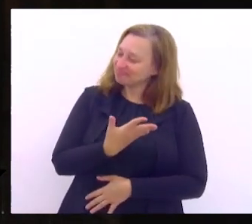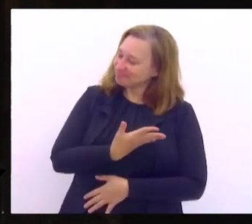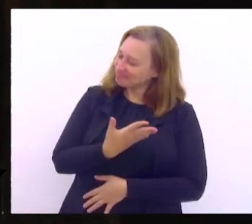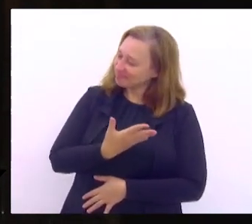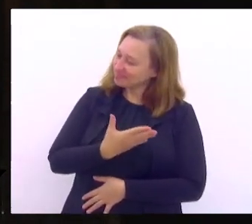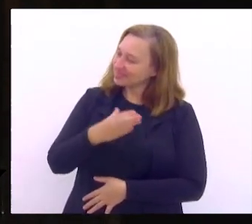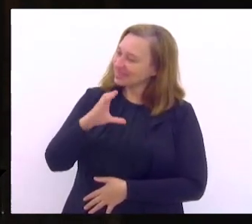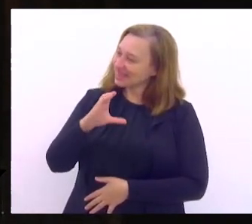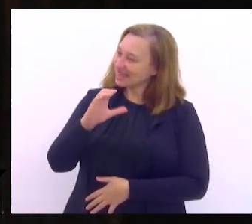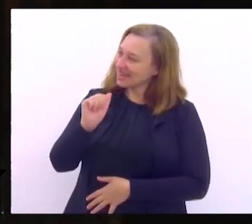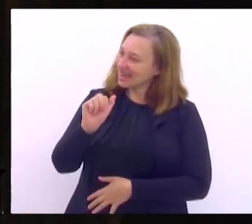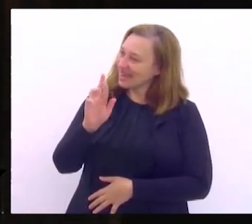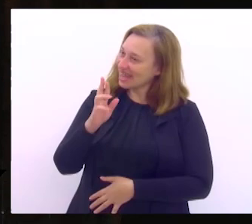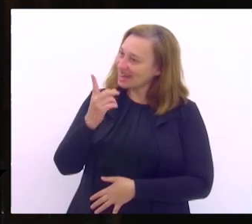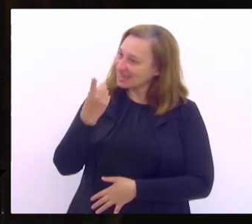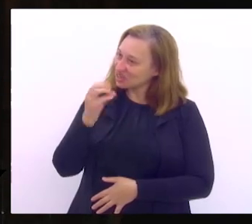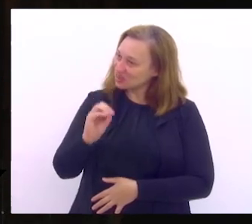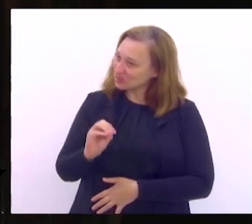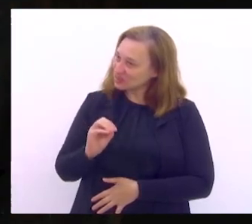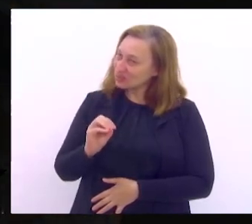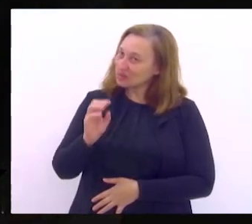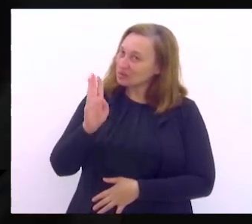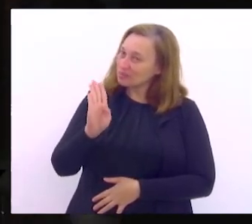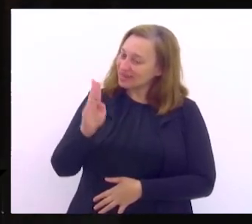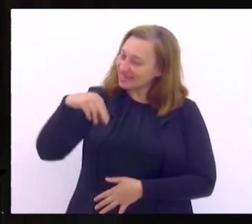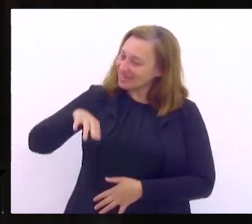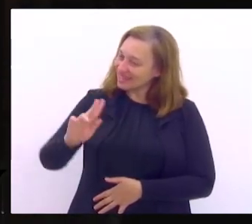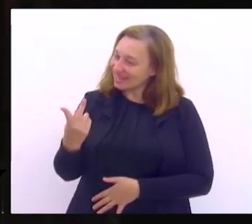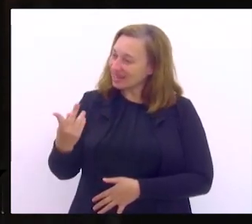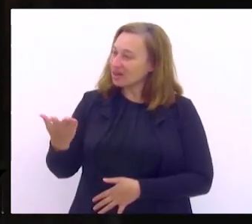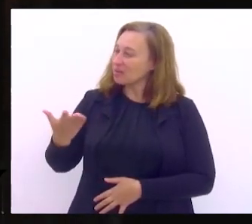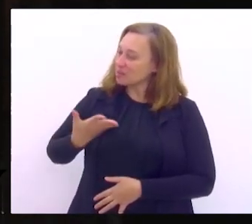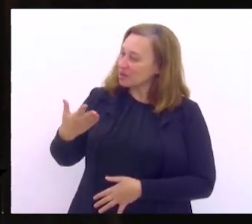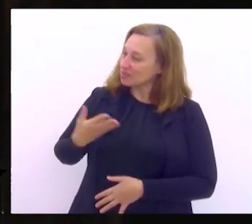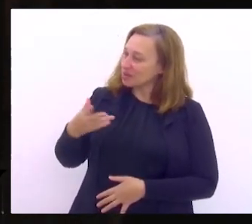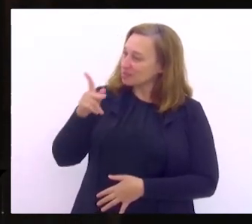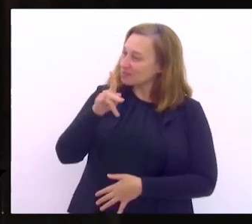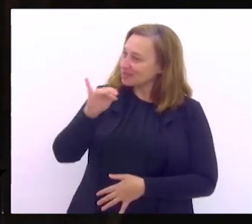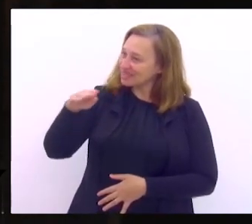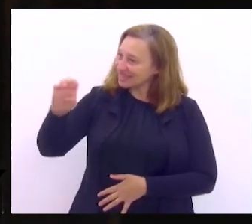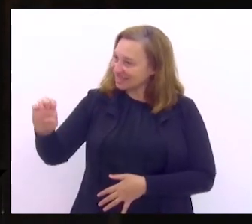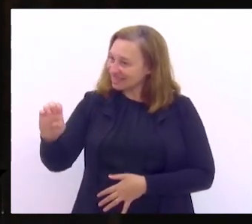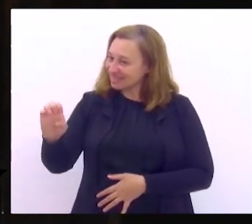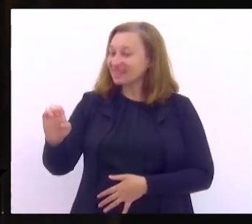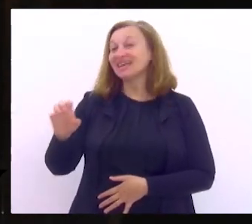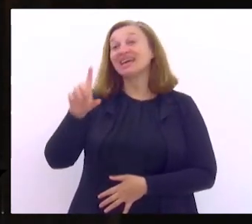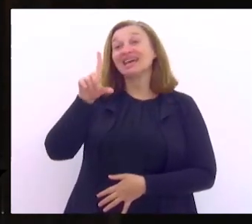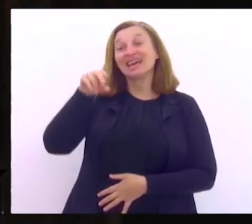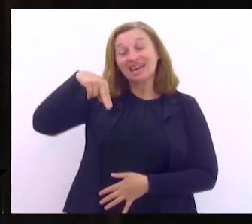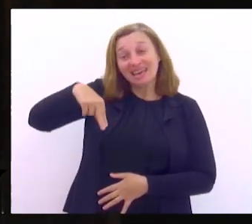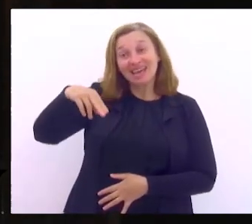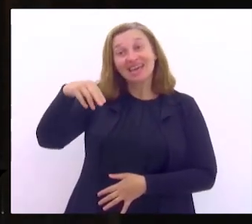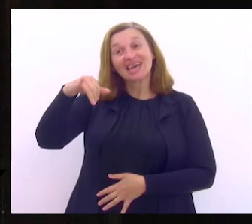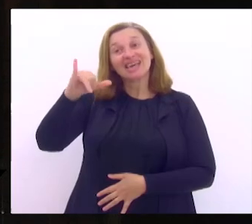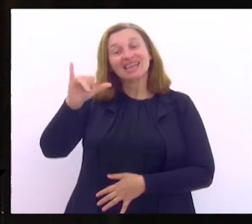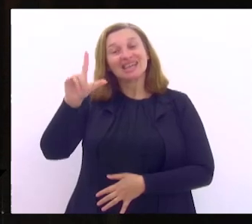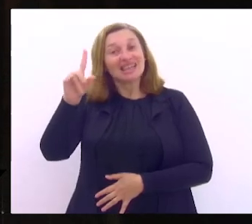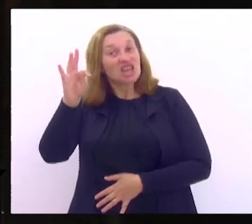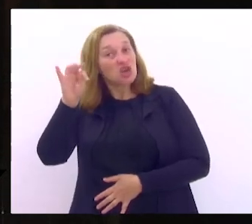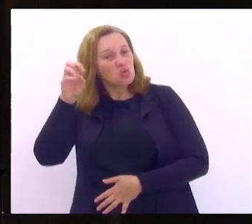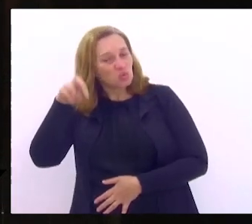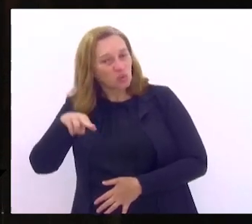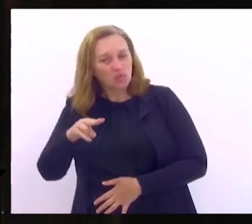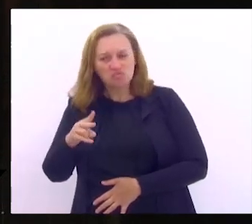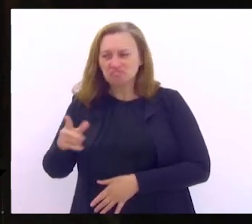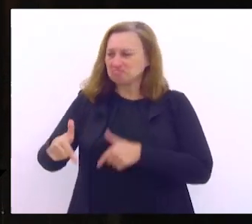Carlinhos BNH, meu amigo Rafael Pisciani, Milton Hatz, que fez um